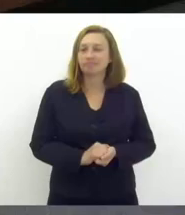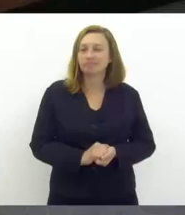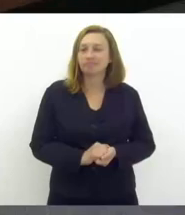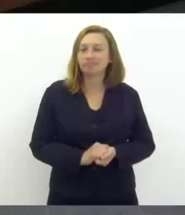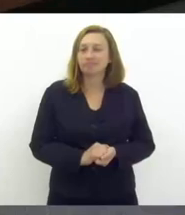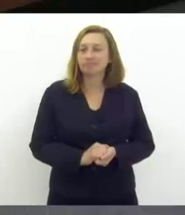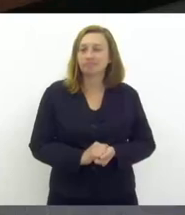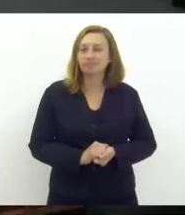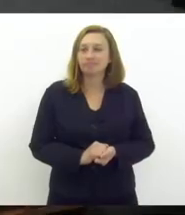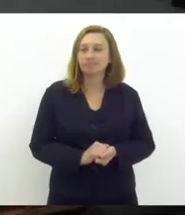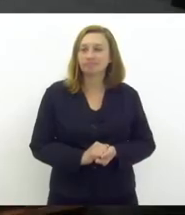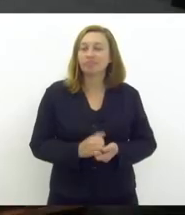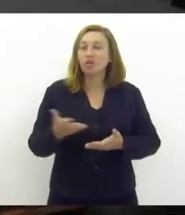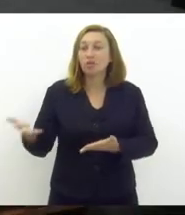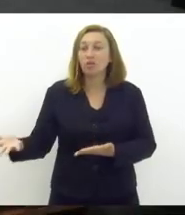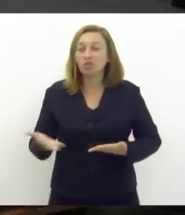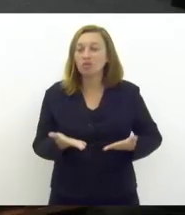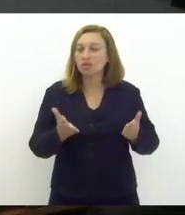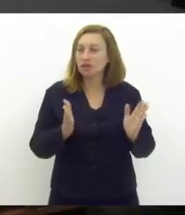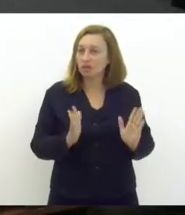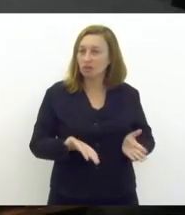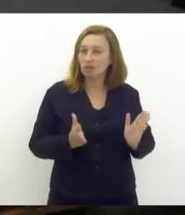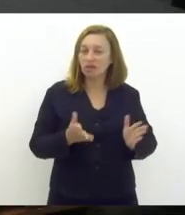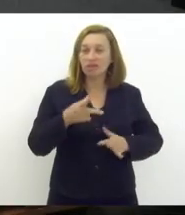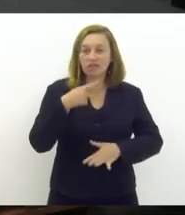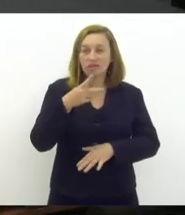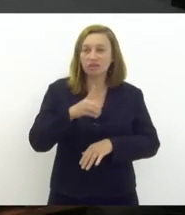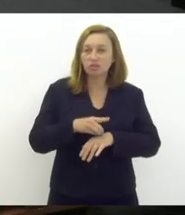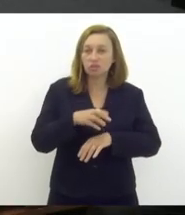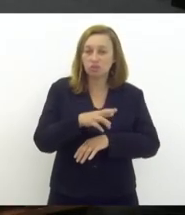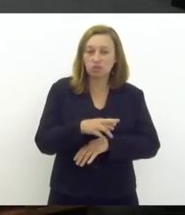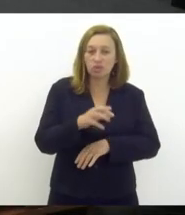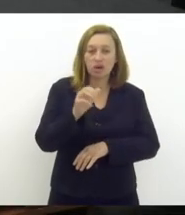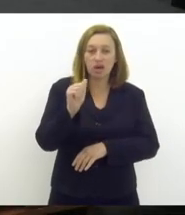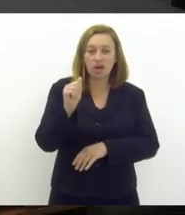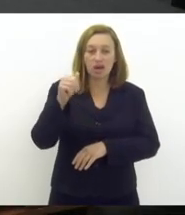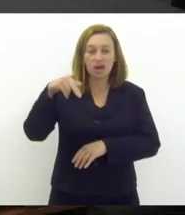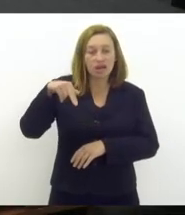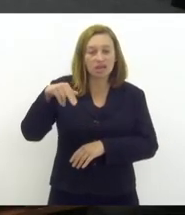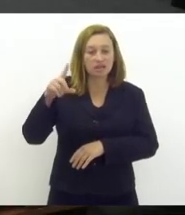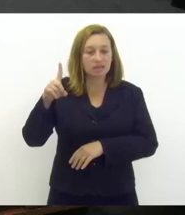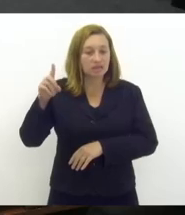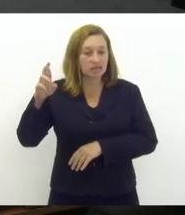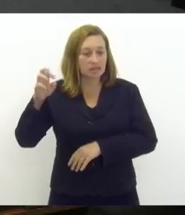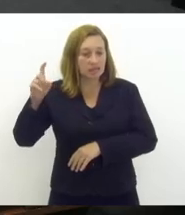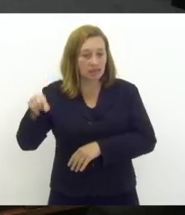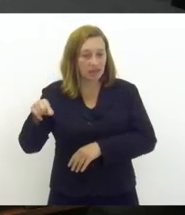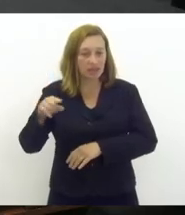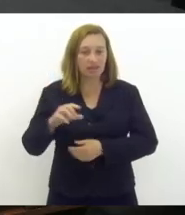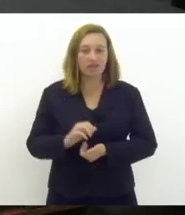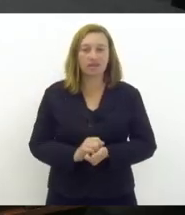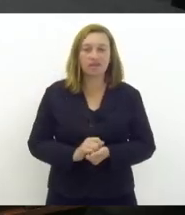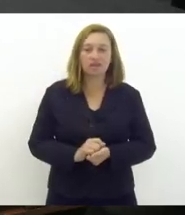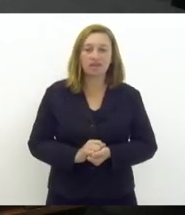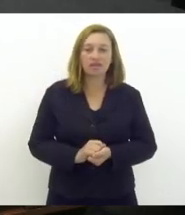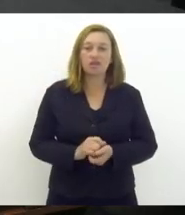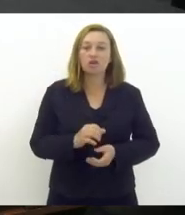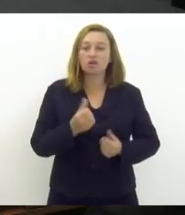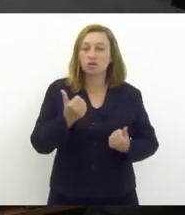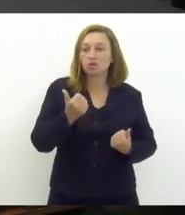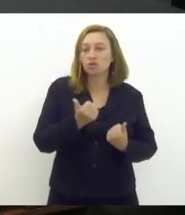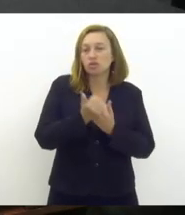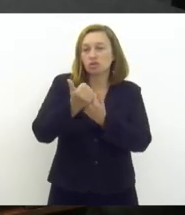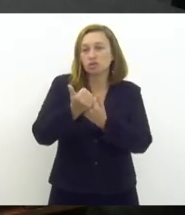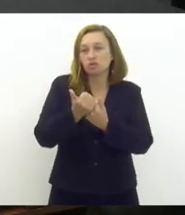parabéns convido agora a falar Dr André Francis Juiz Auxiliar da